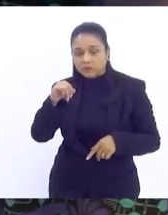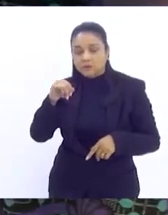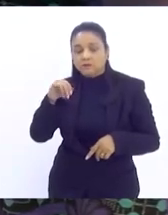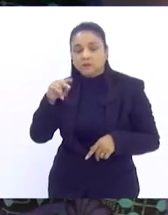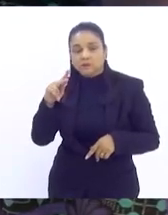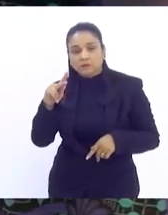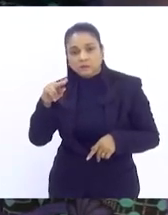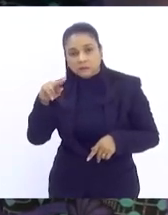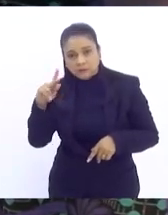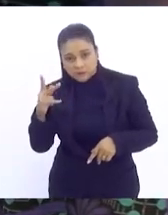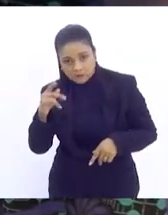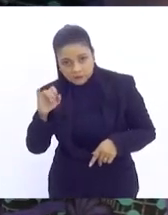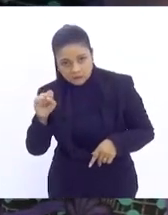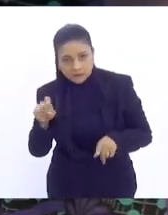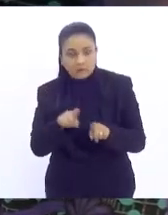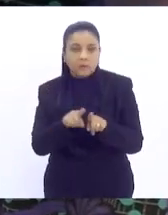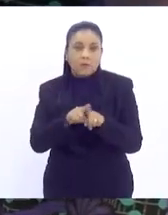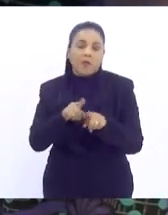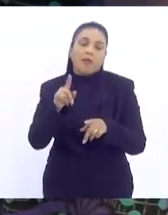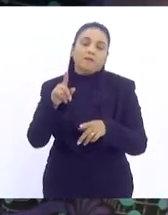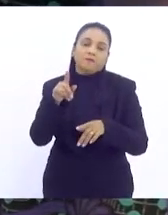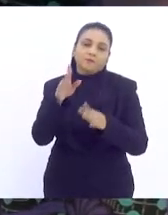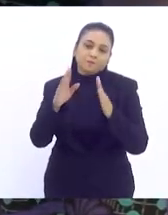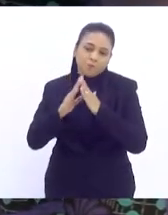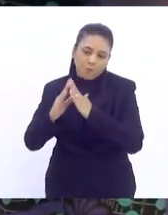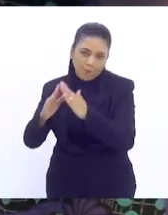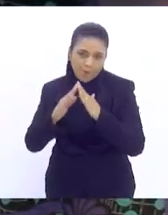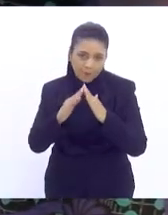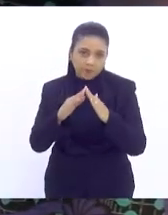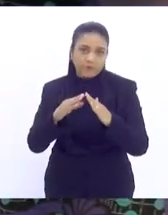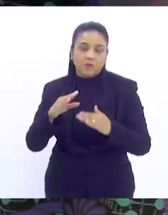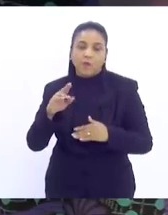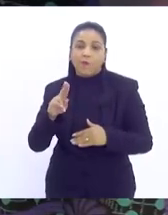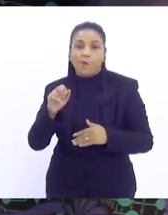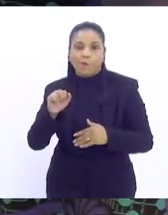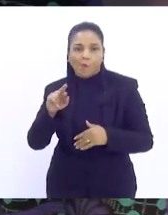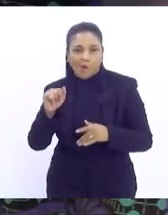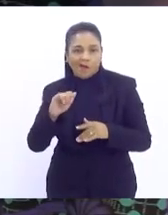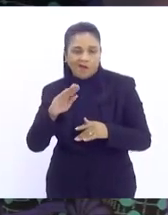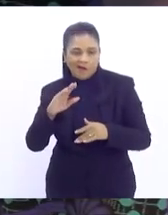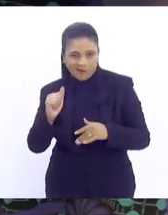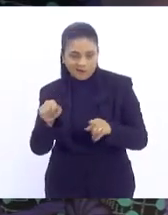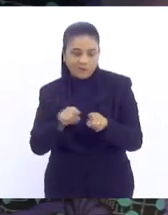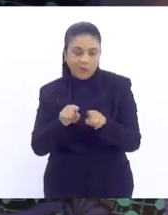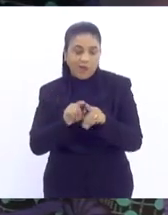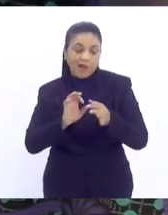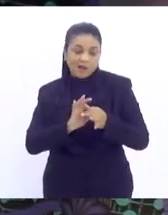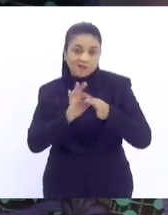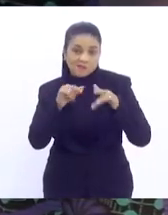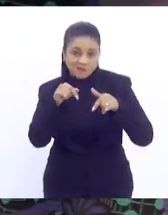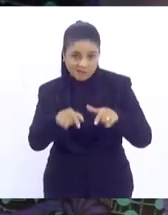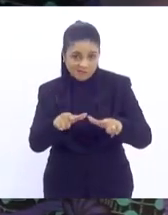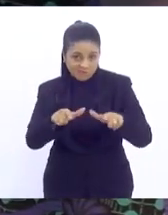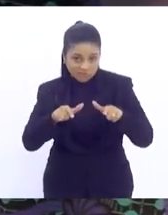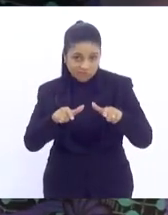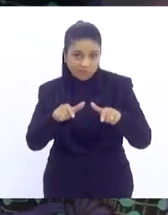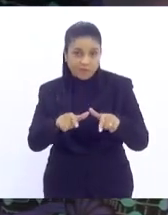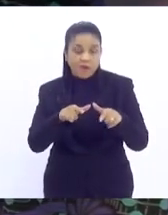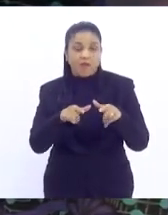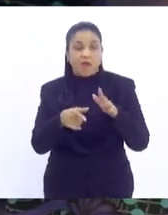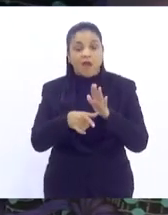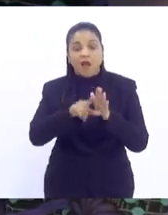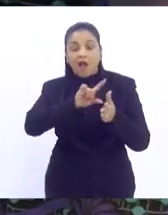IFAM que essas licenças tinham sido dadas para tirolesa antes do período dele